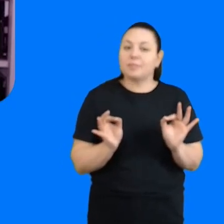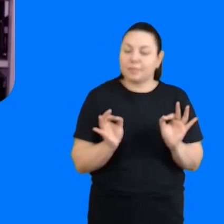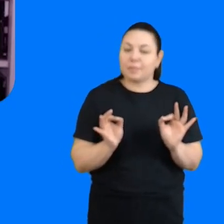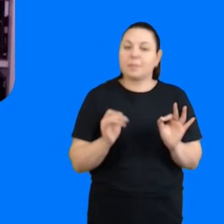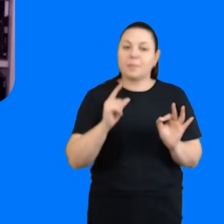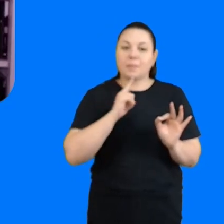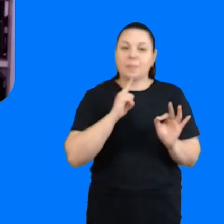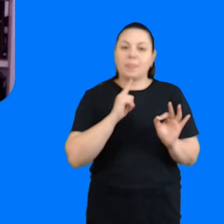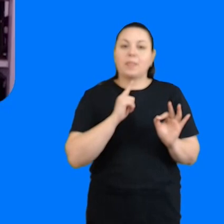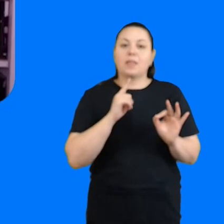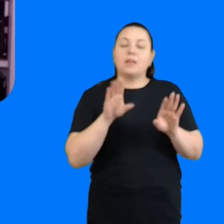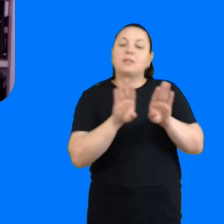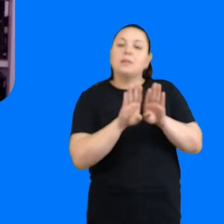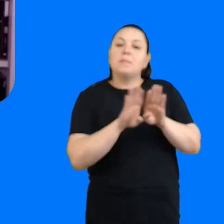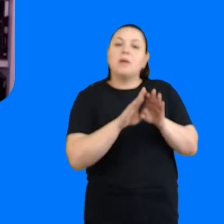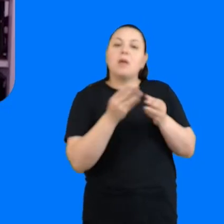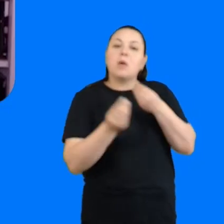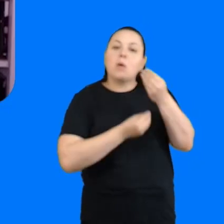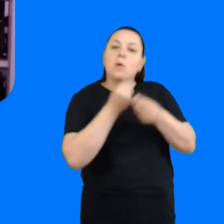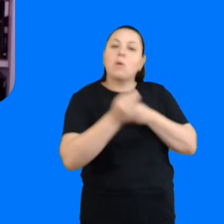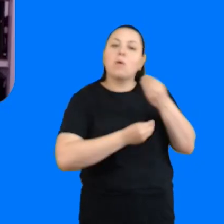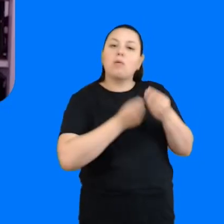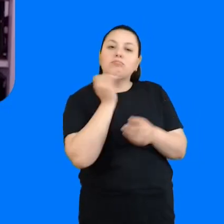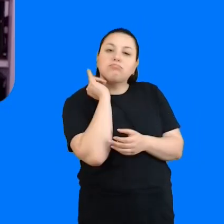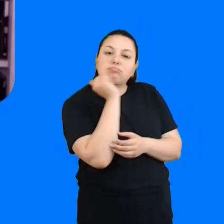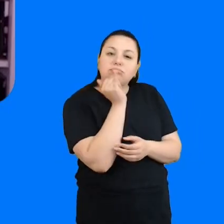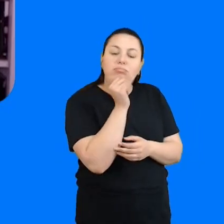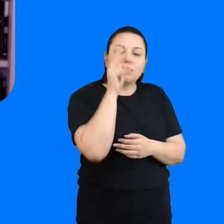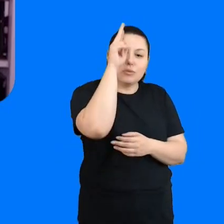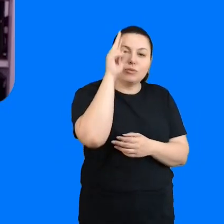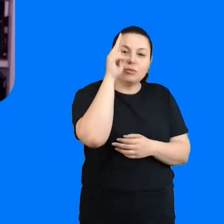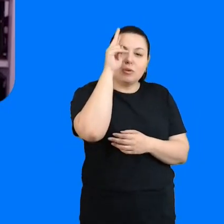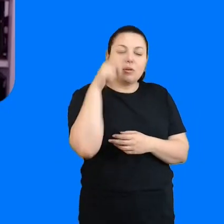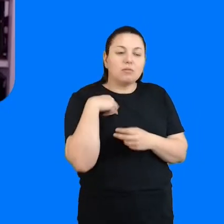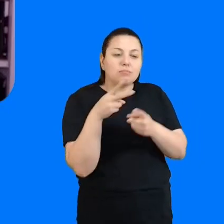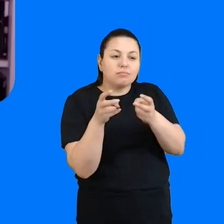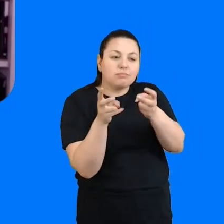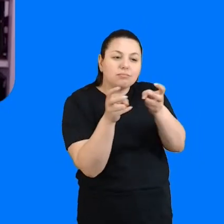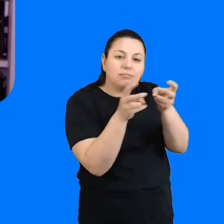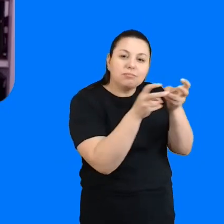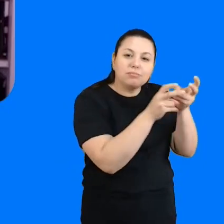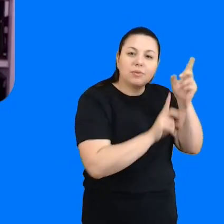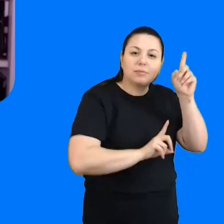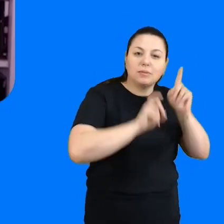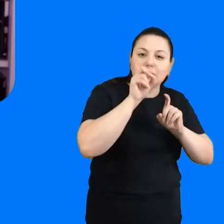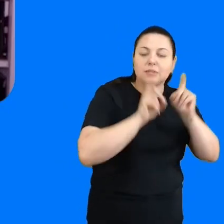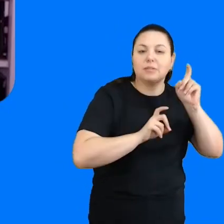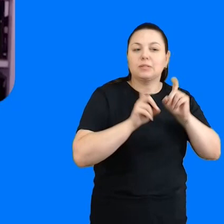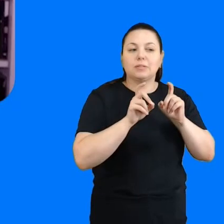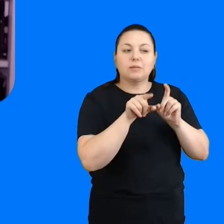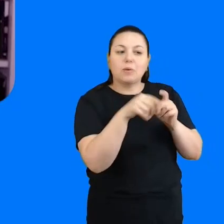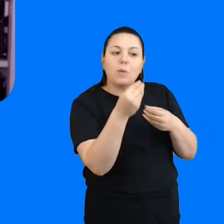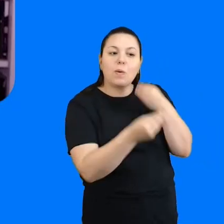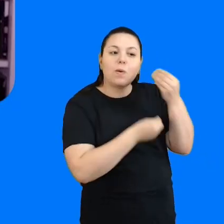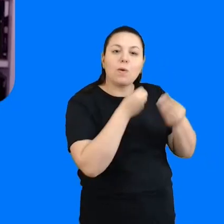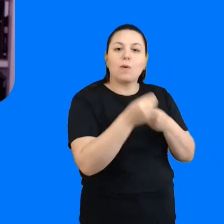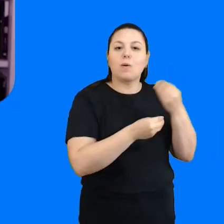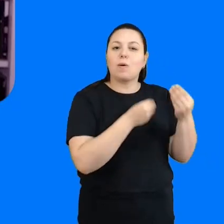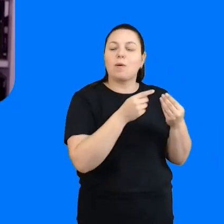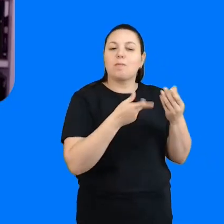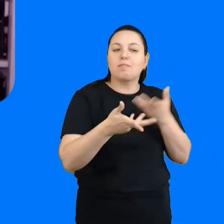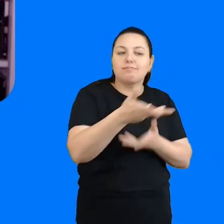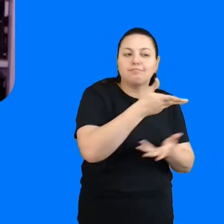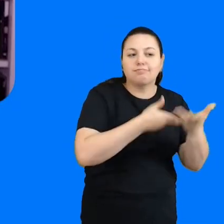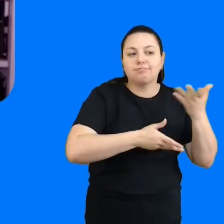ao público, da forma como o público está, e eu vou contando de forma diferente. Então é muito o estar no momento e